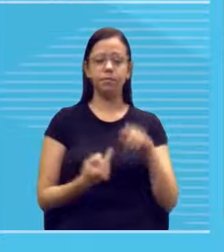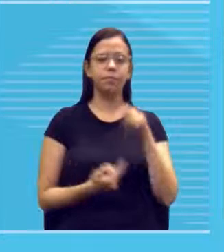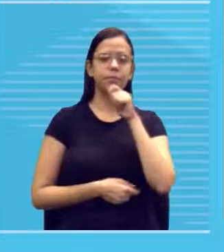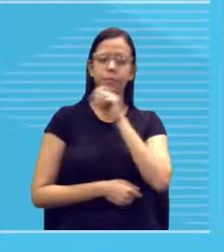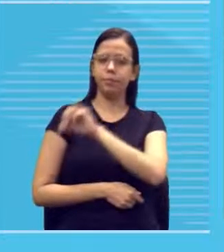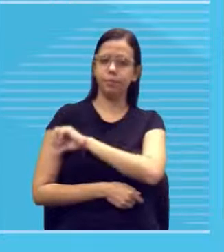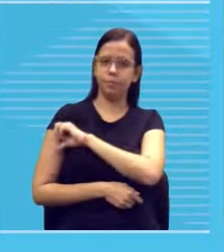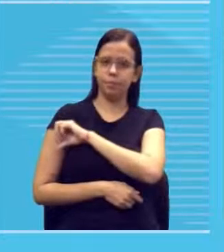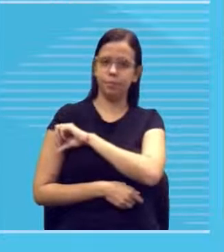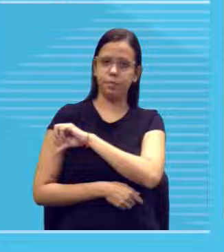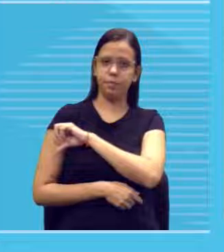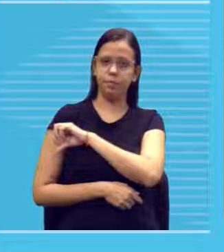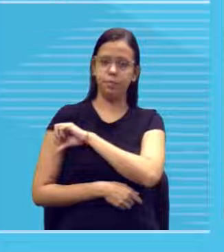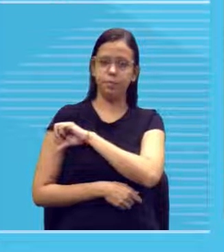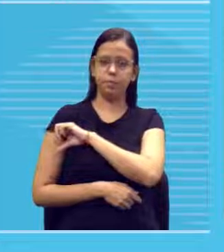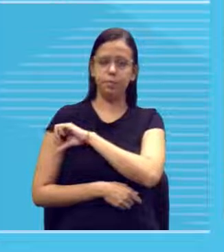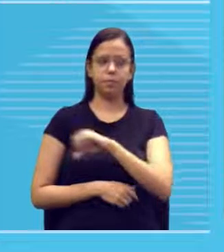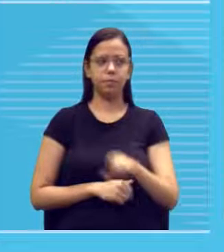rapaz ei